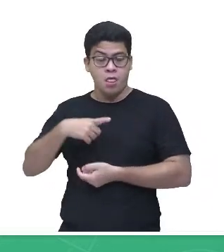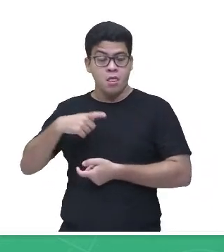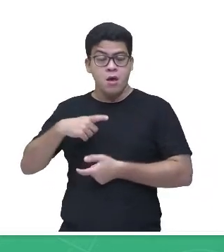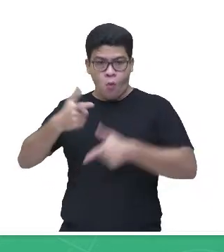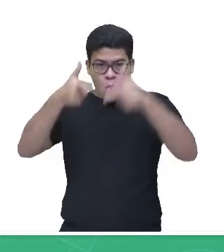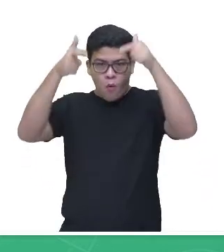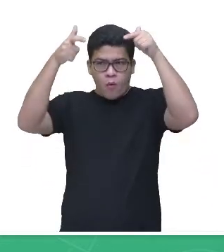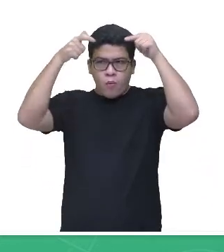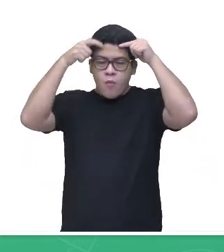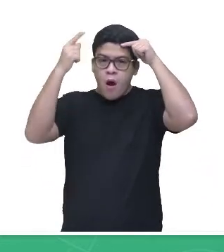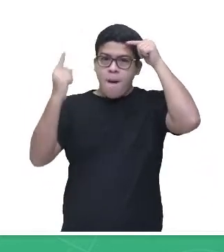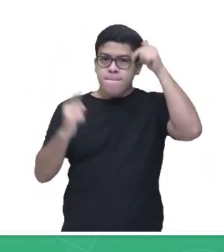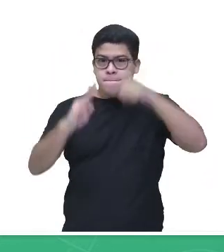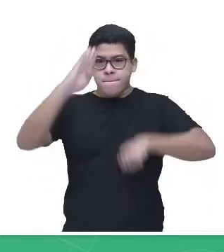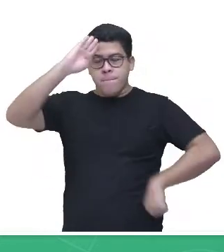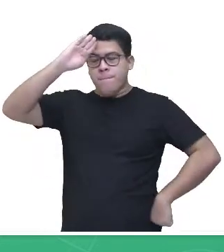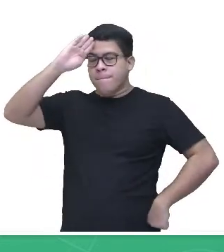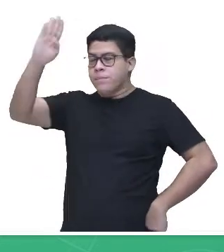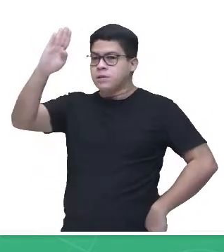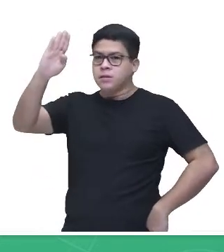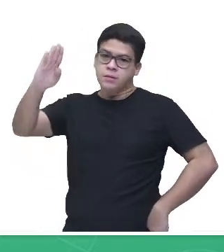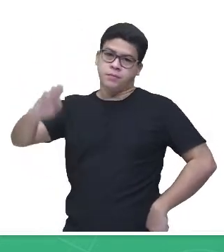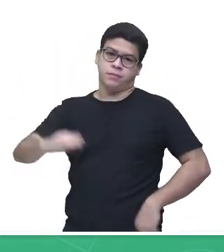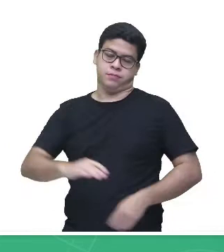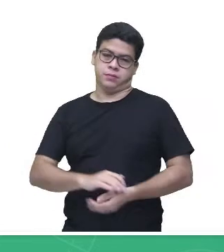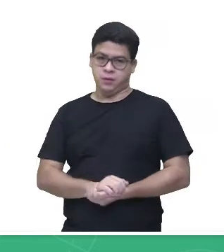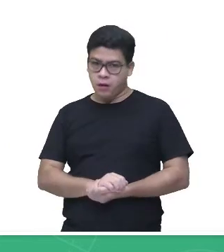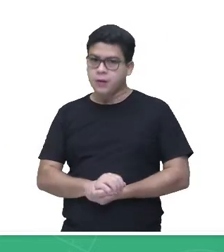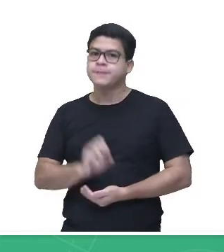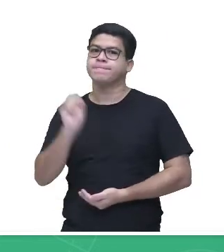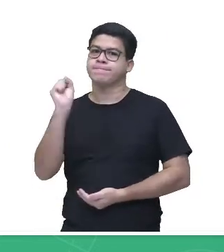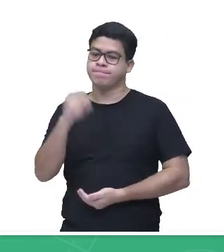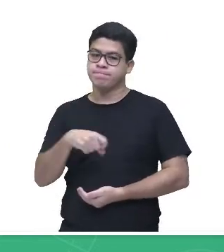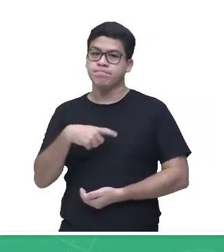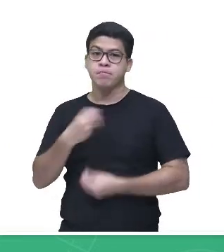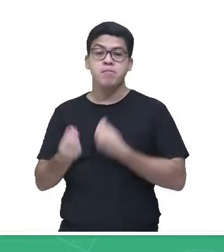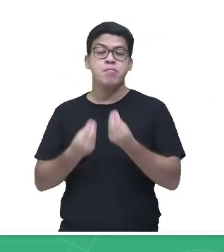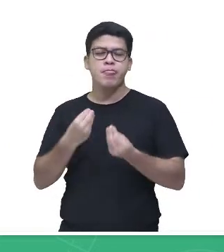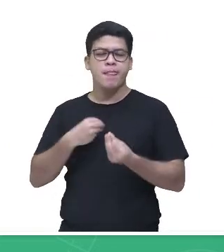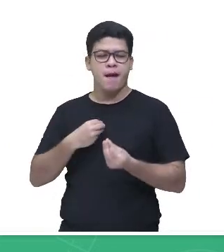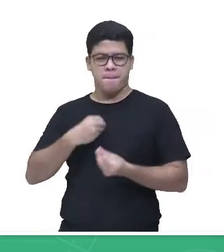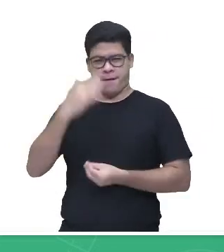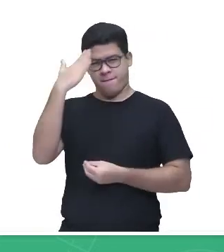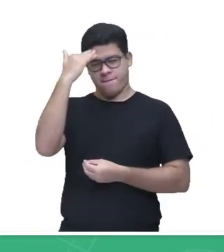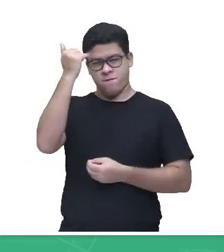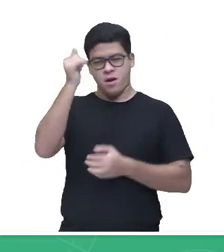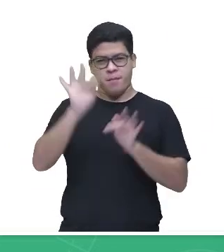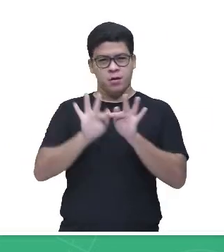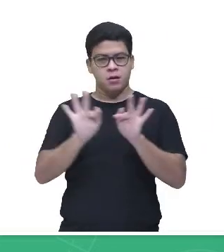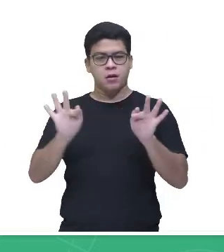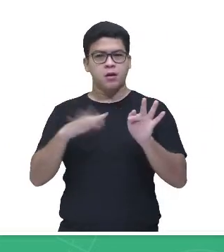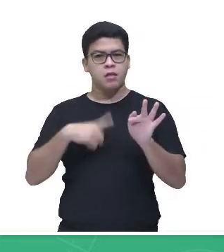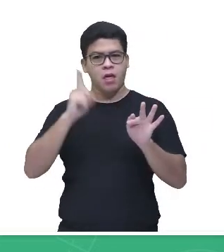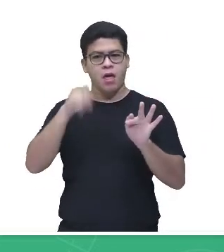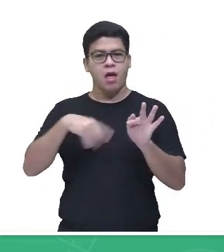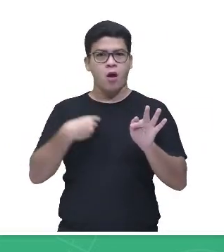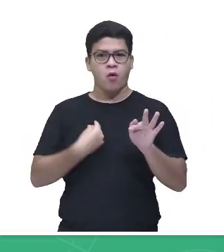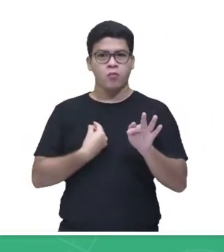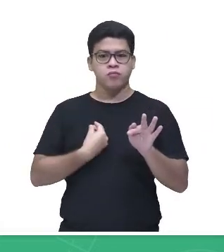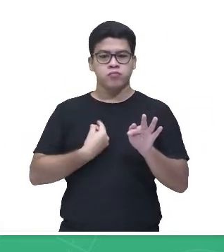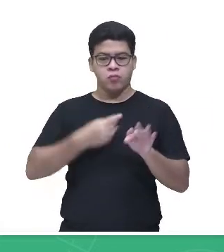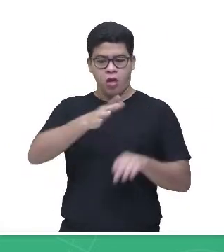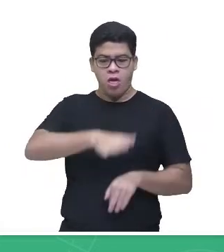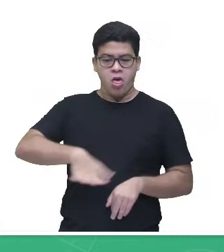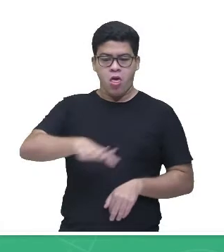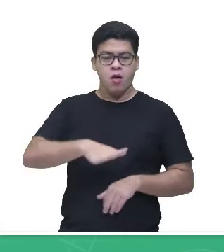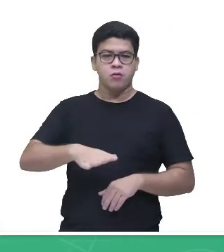figura central. Inclusive, aí uma das mais famosas frases diz, né? O rei diz, o Estado sou eu.